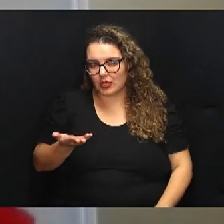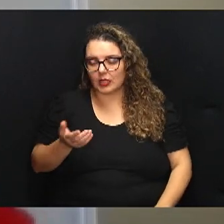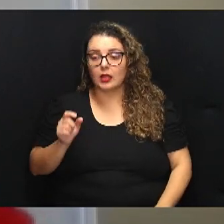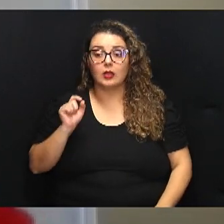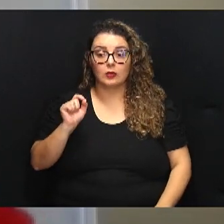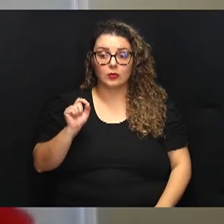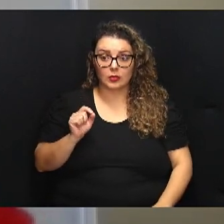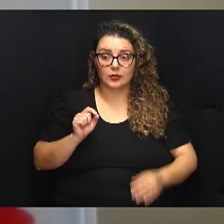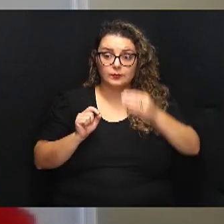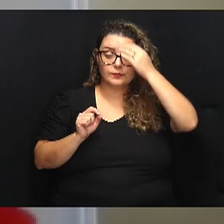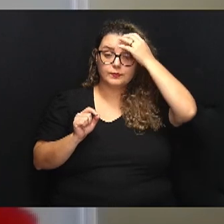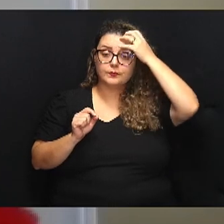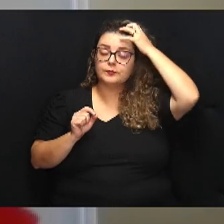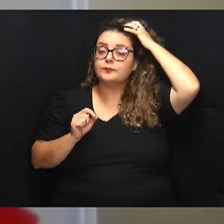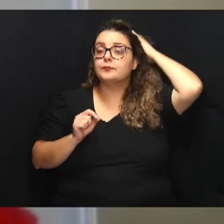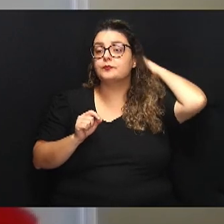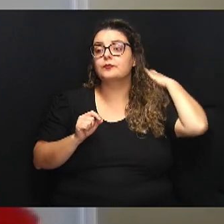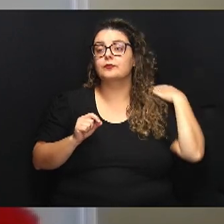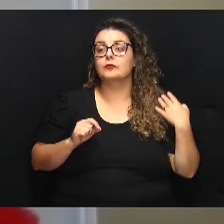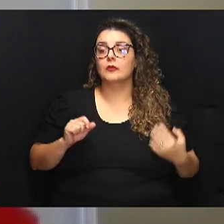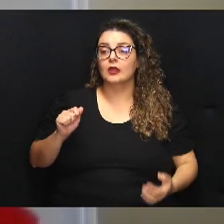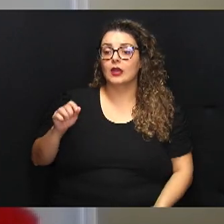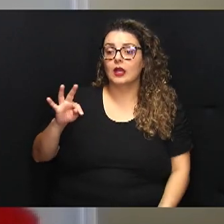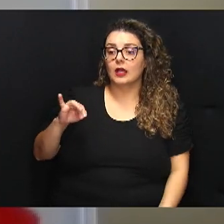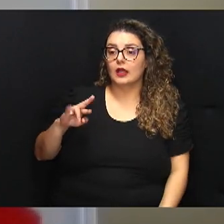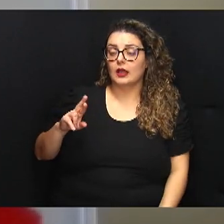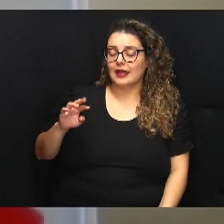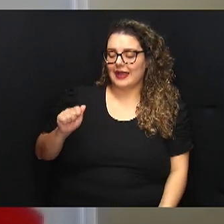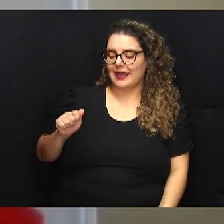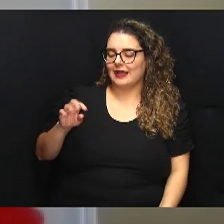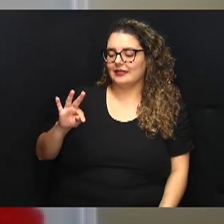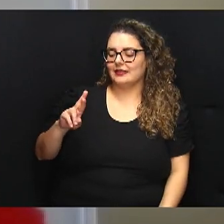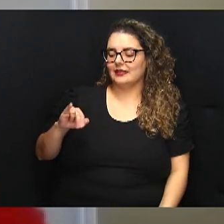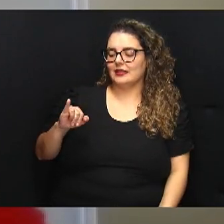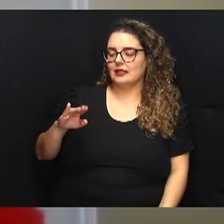seguinte: a atribuição de que essas